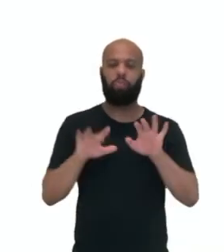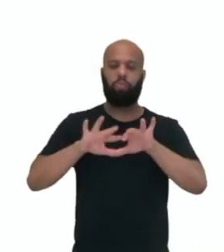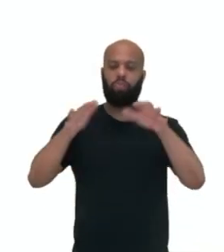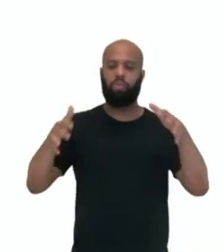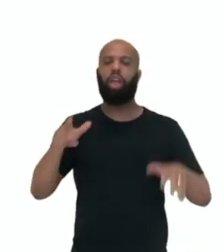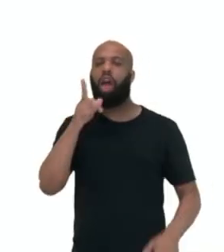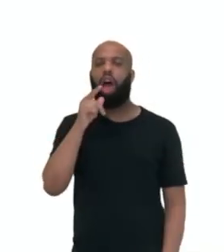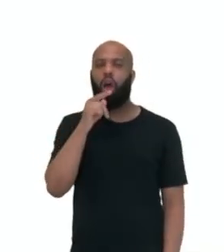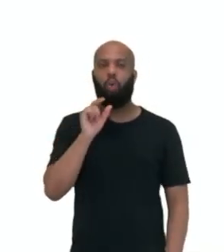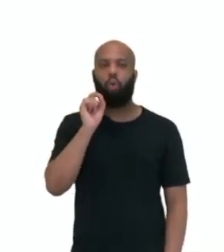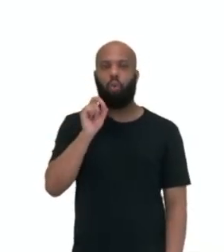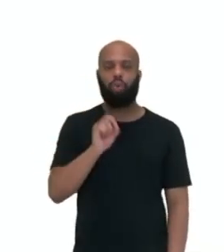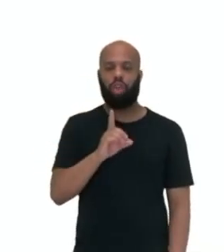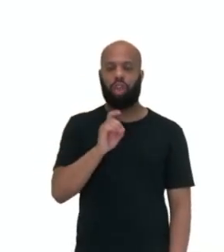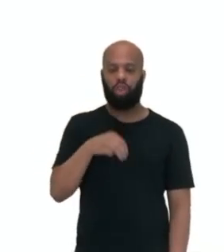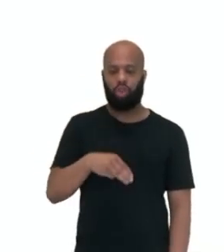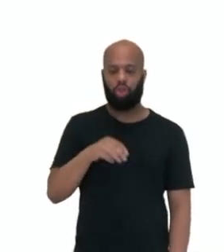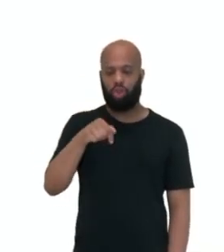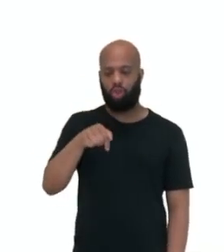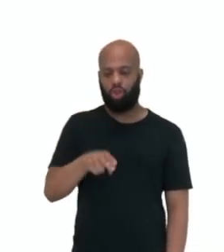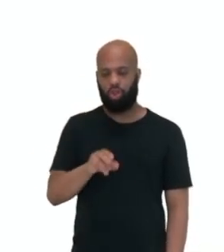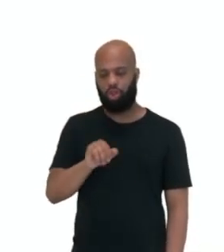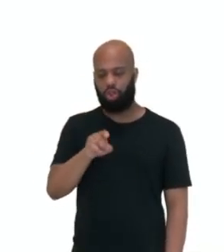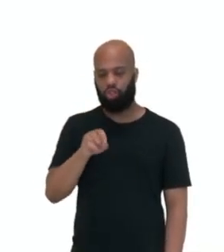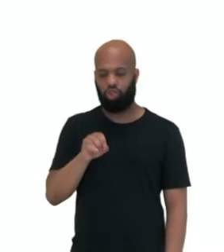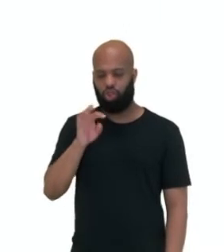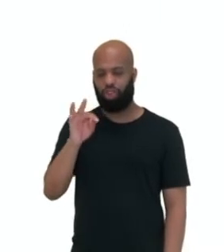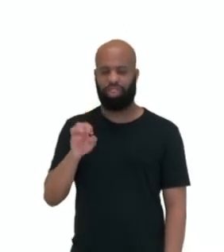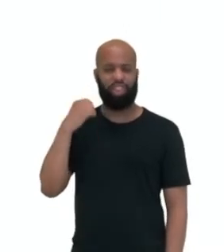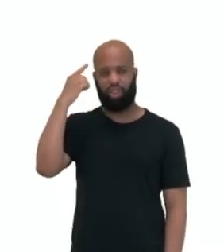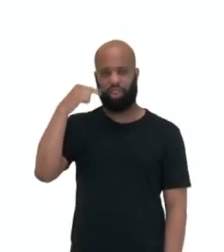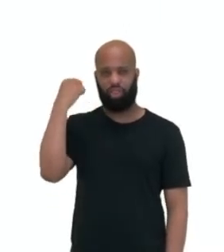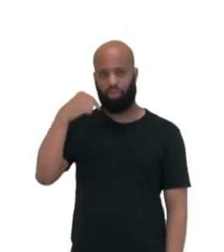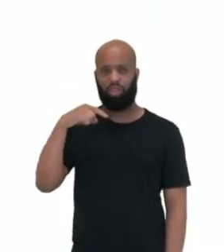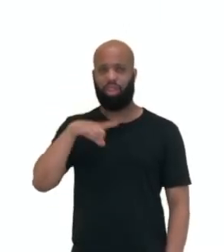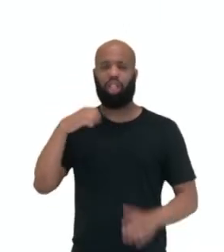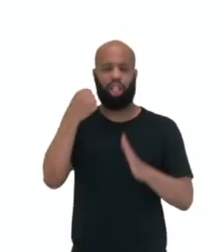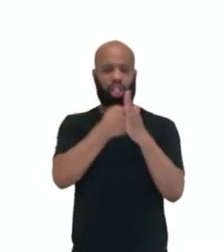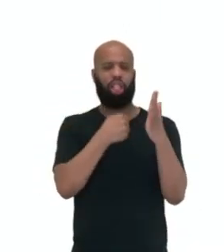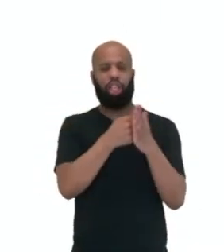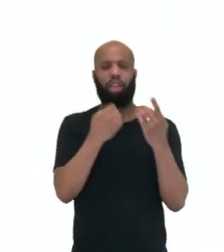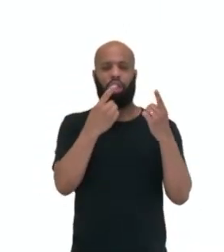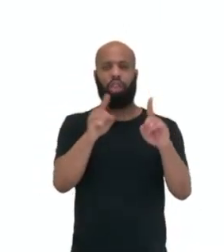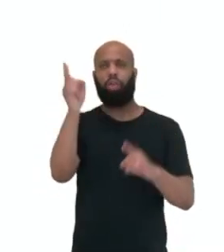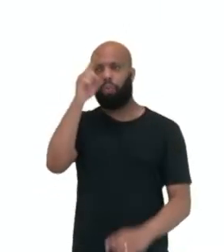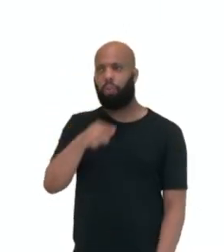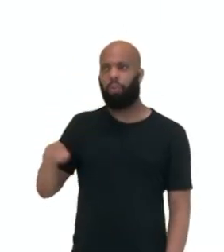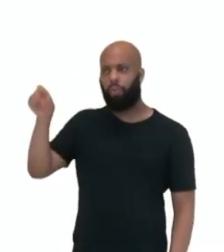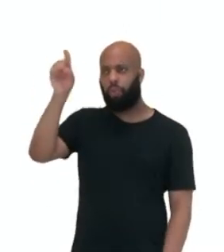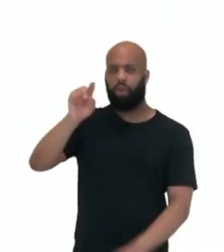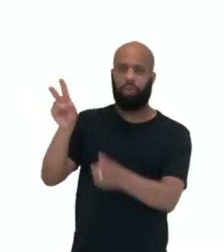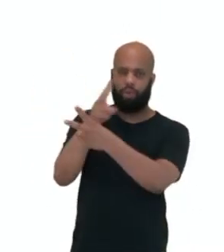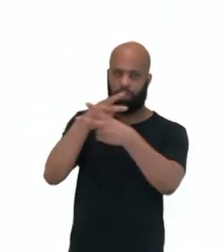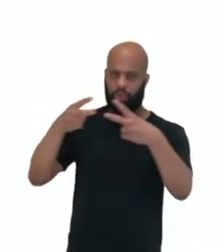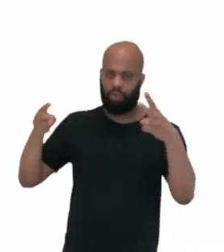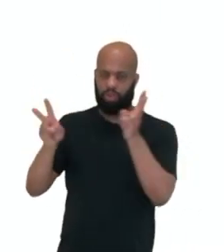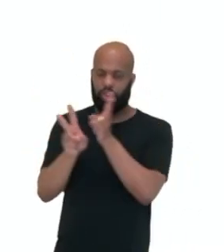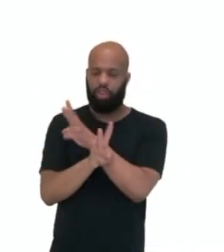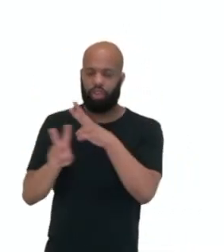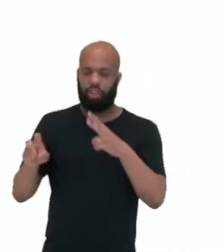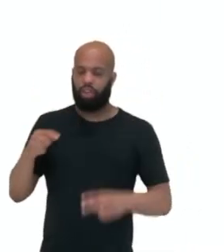protagonista que perdeu a razão, ficou louco, saiu em busca de viver aventuras, enfrentando moinhos de vento, os quais Don Quixote acreditavam